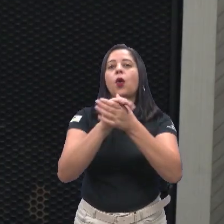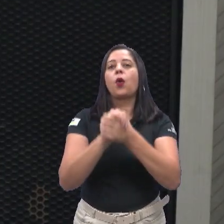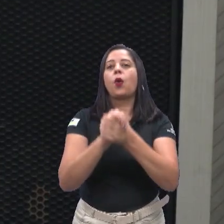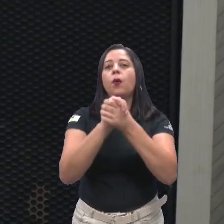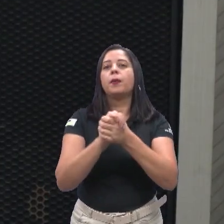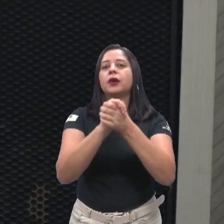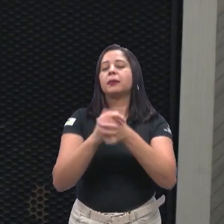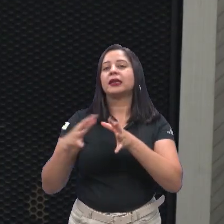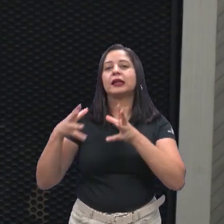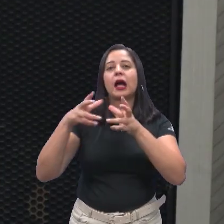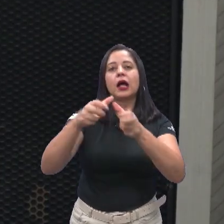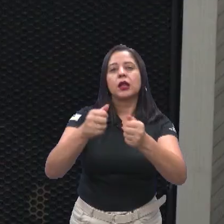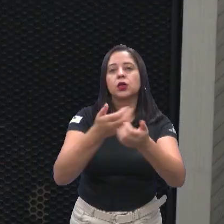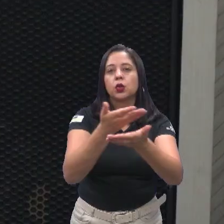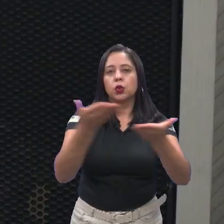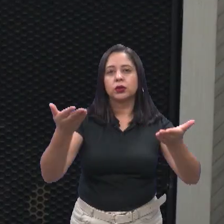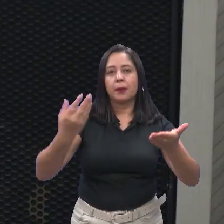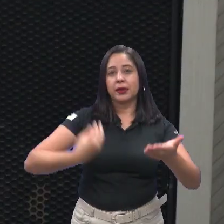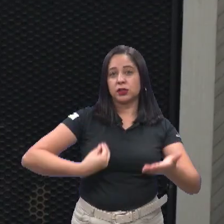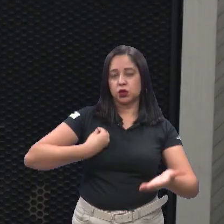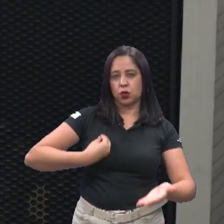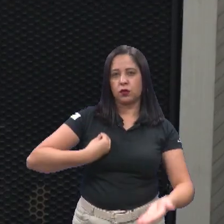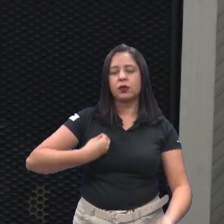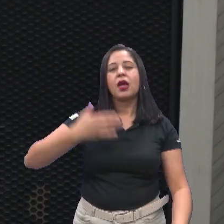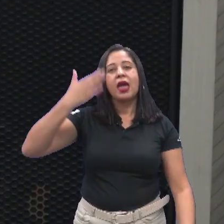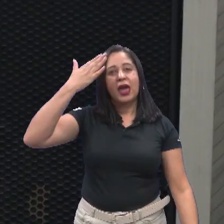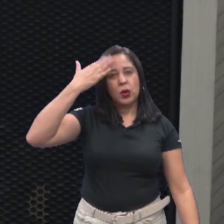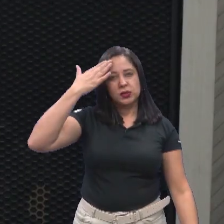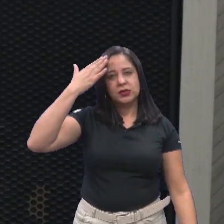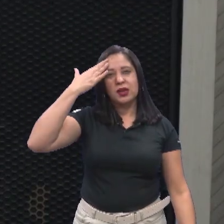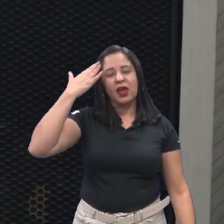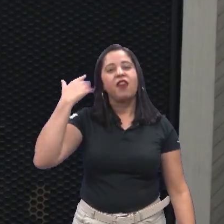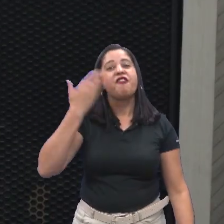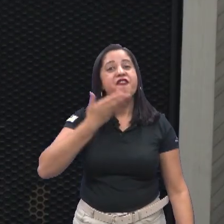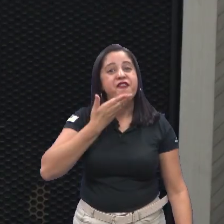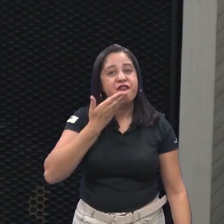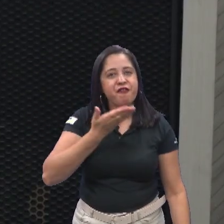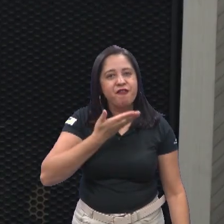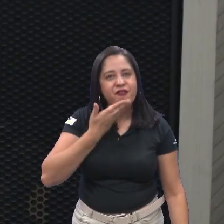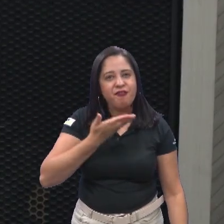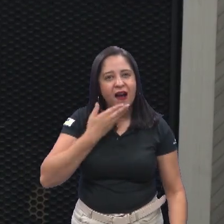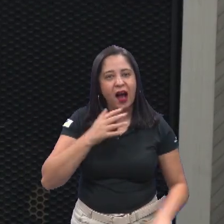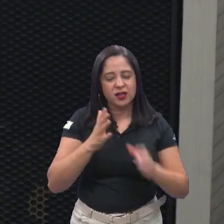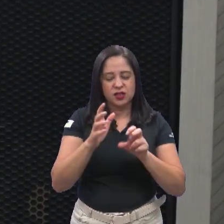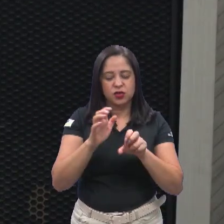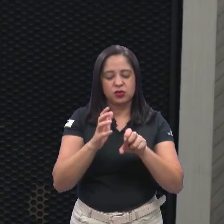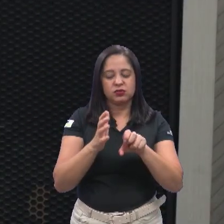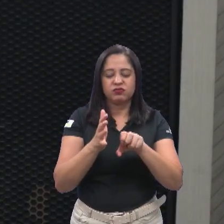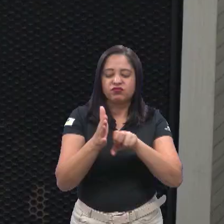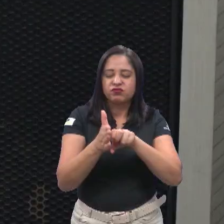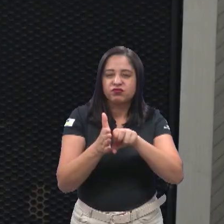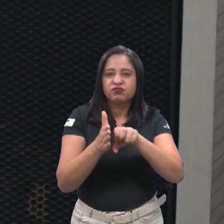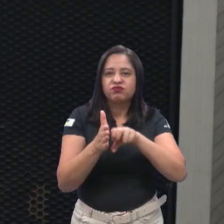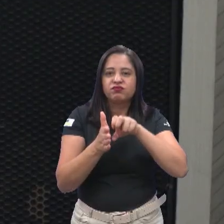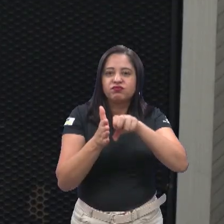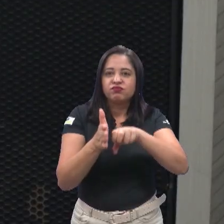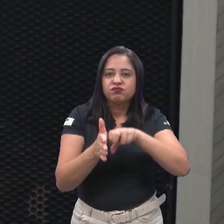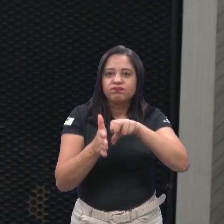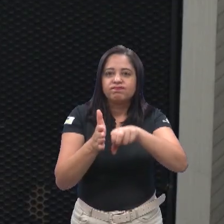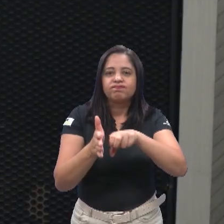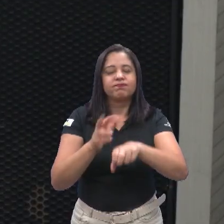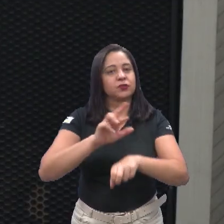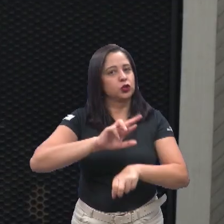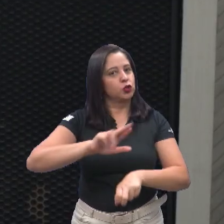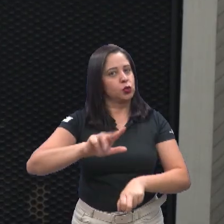que estão aqui. Sei que não é fácil ter um cadeirante chegar aqui na Câmara, né, descer essa rampa, e